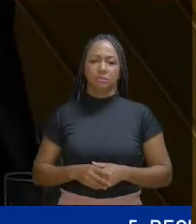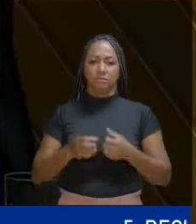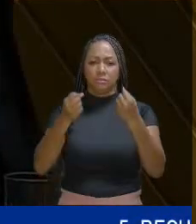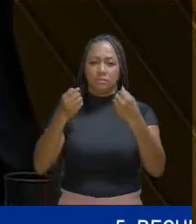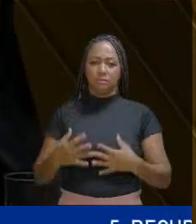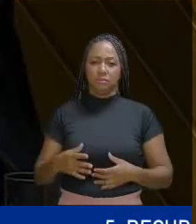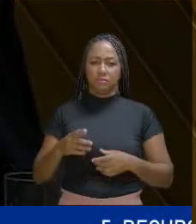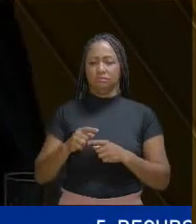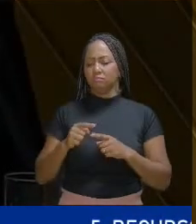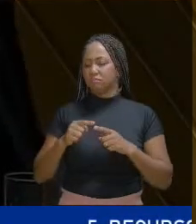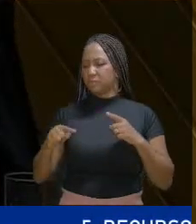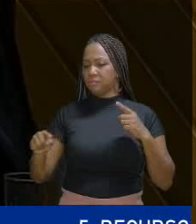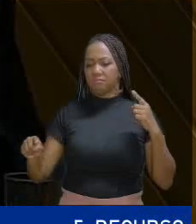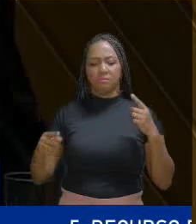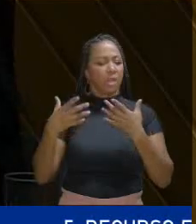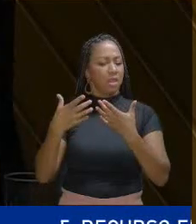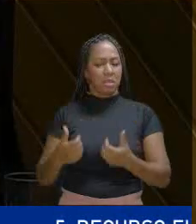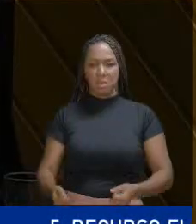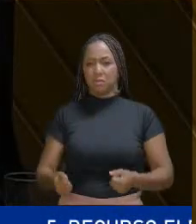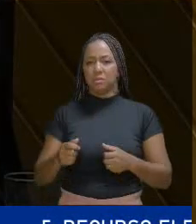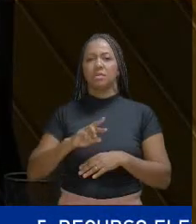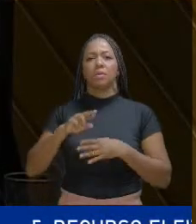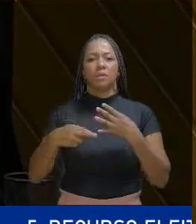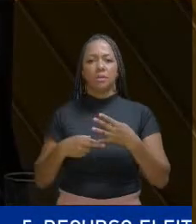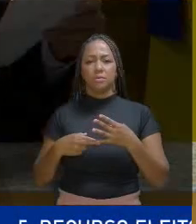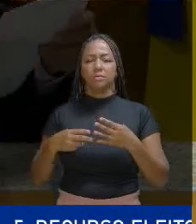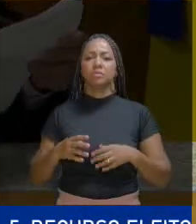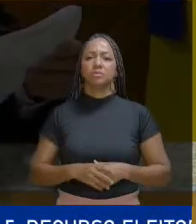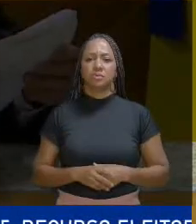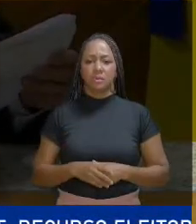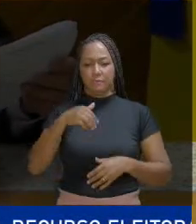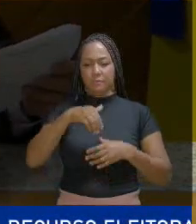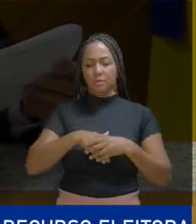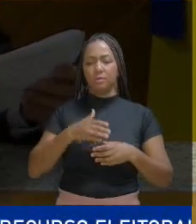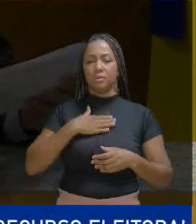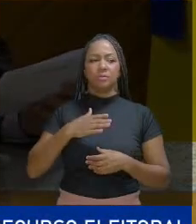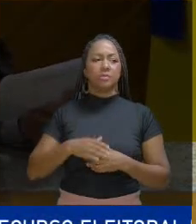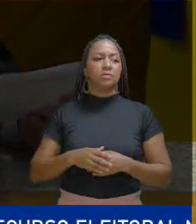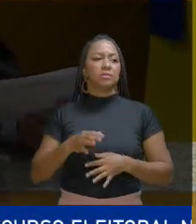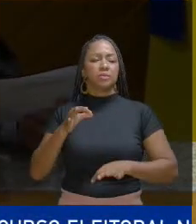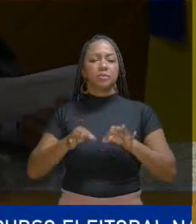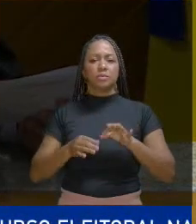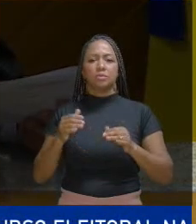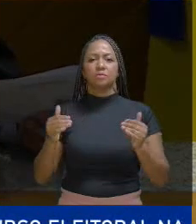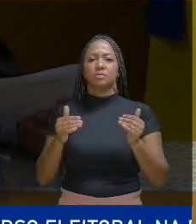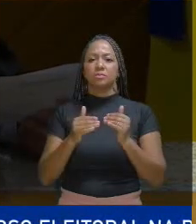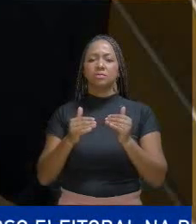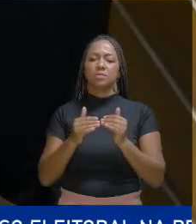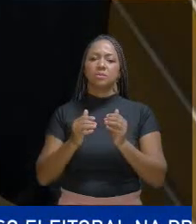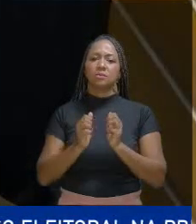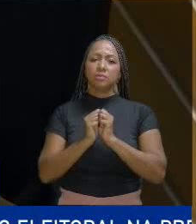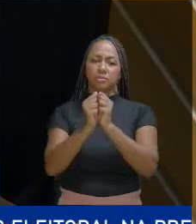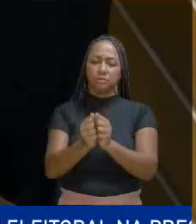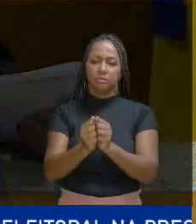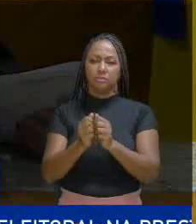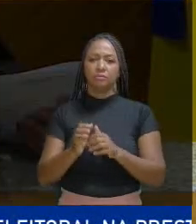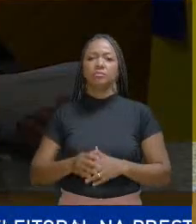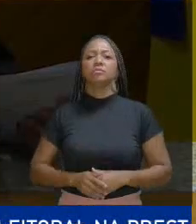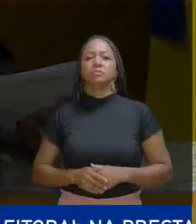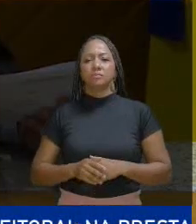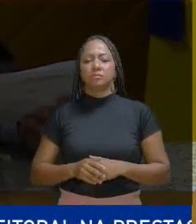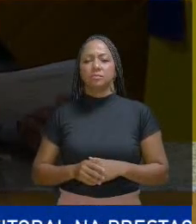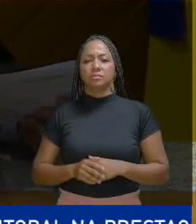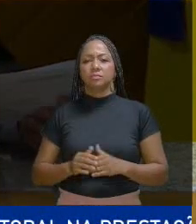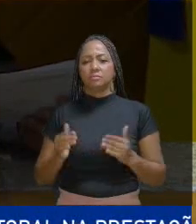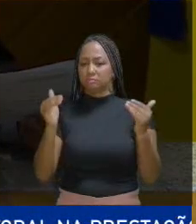Ante o exposto, nego o provimento ao recurso eleitoral. É como voto. Juíza Tina Souza. Relator, presidente. Juiz